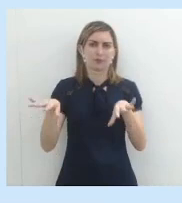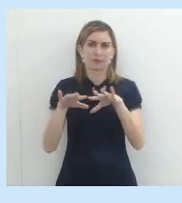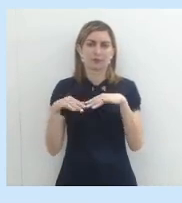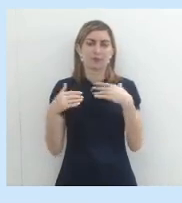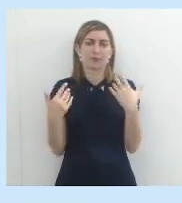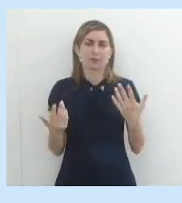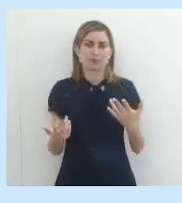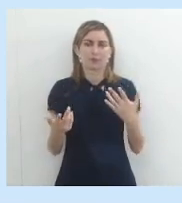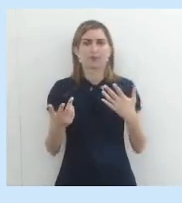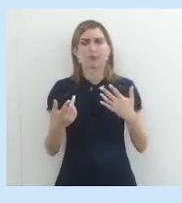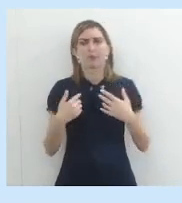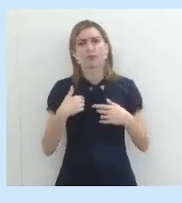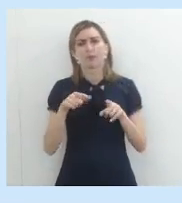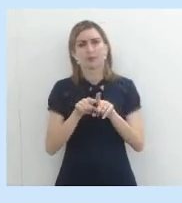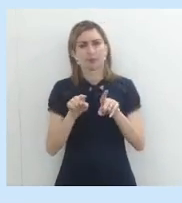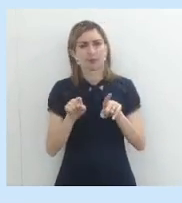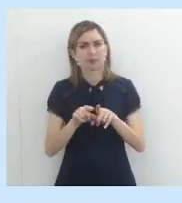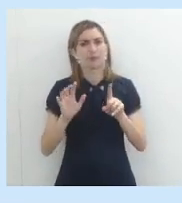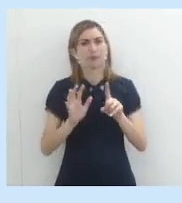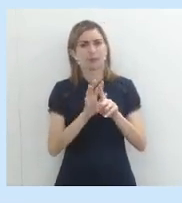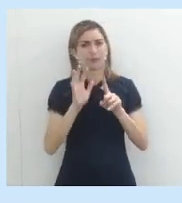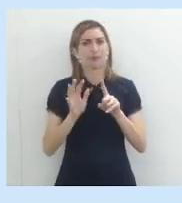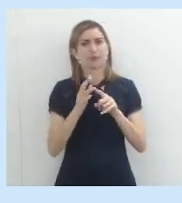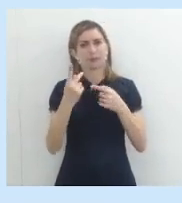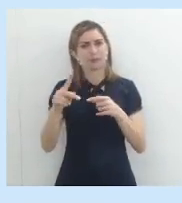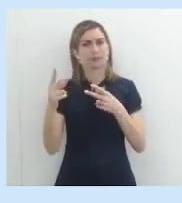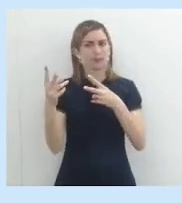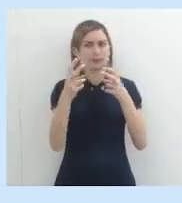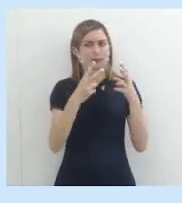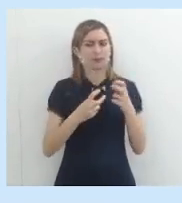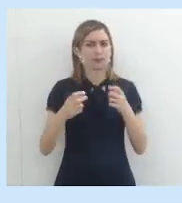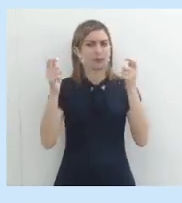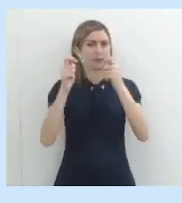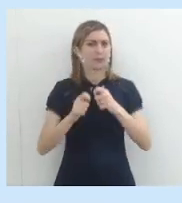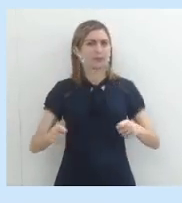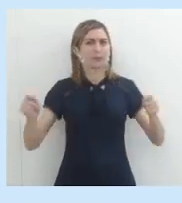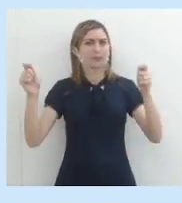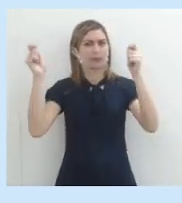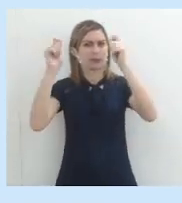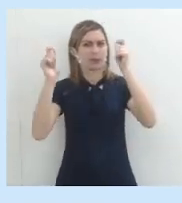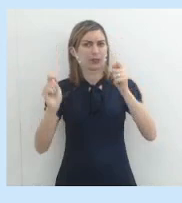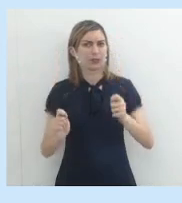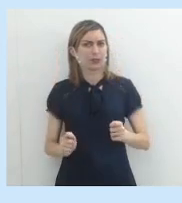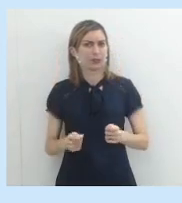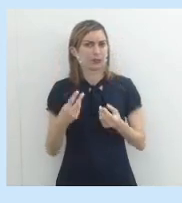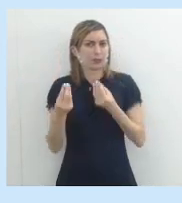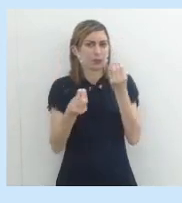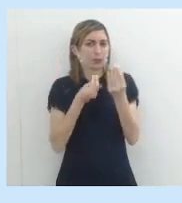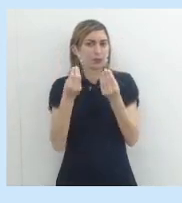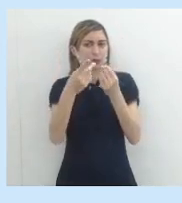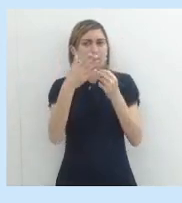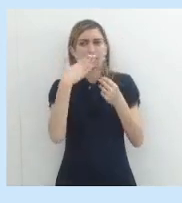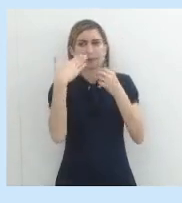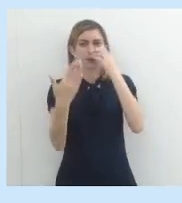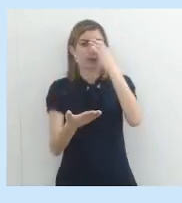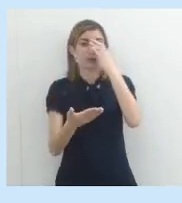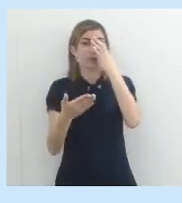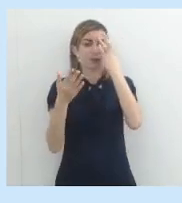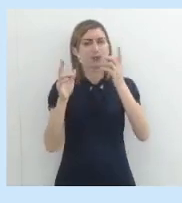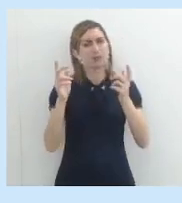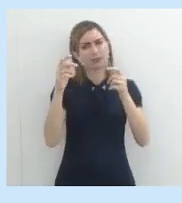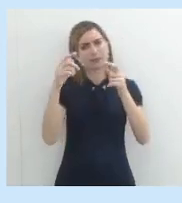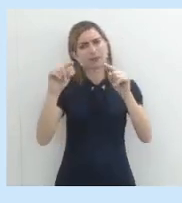Então, e isso também vai influenciar na sua percepção de arte, né? O estilo também que você prefere vai